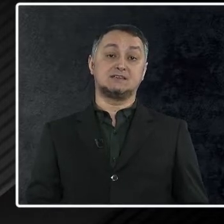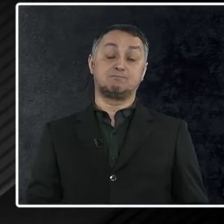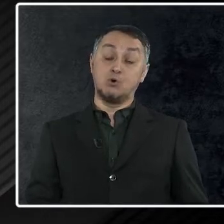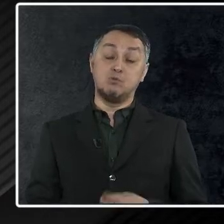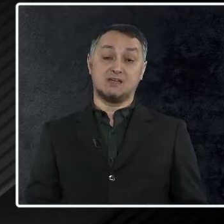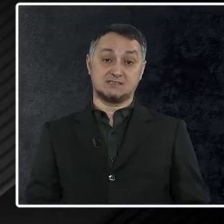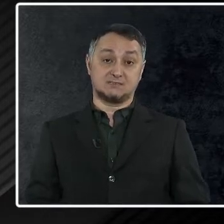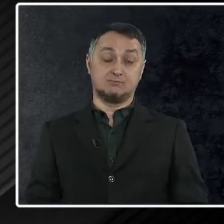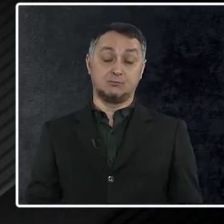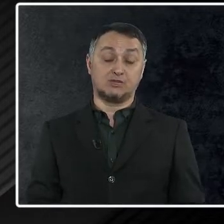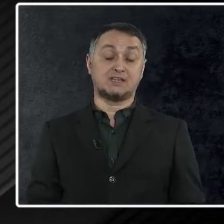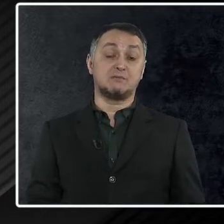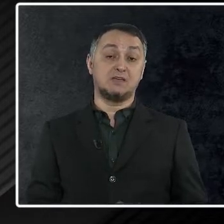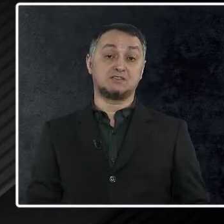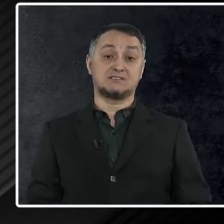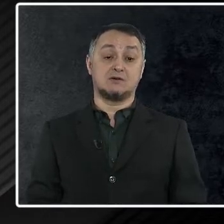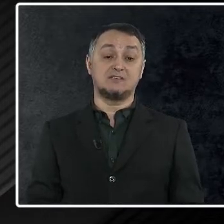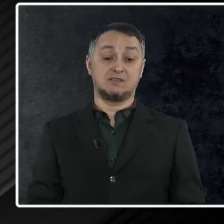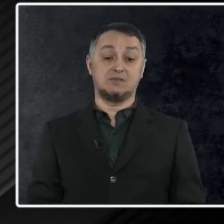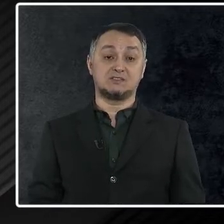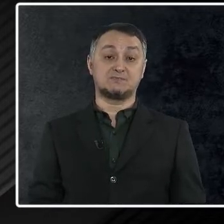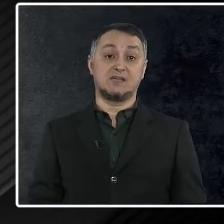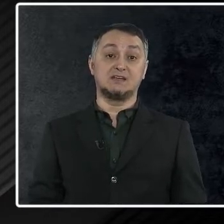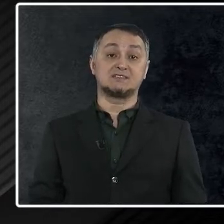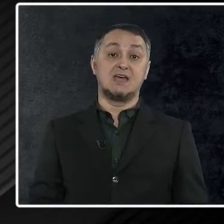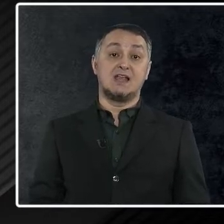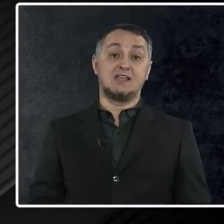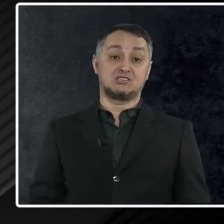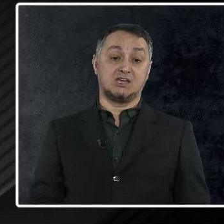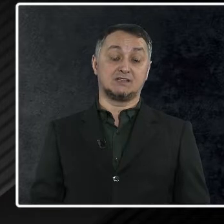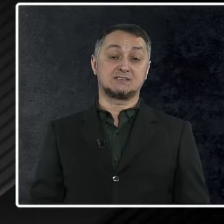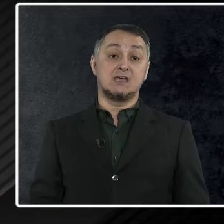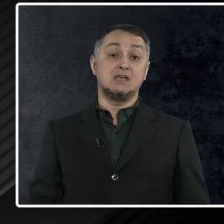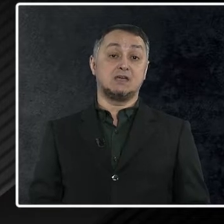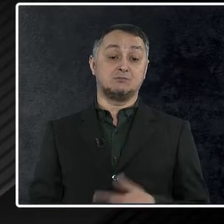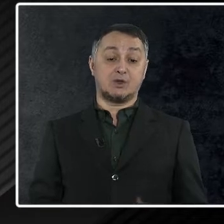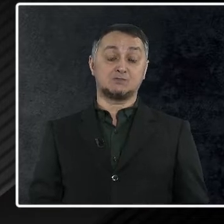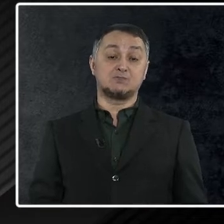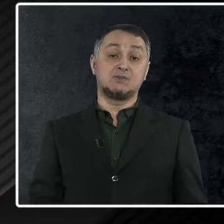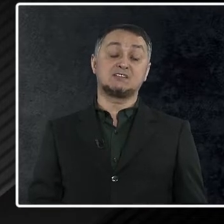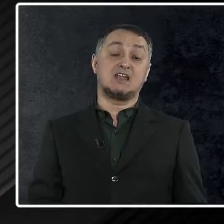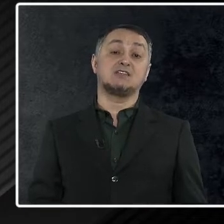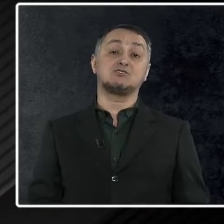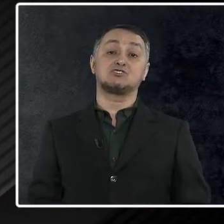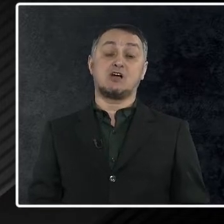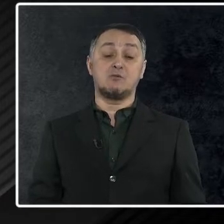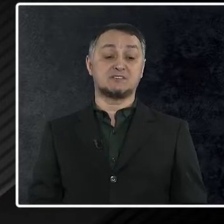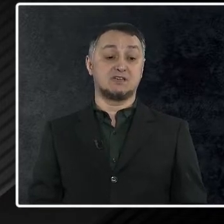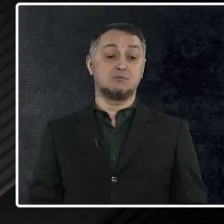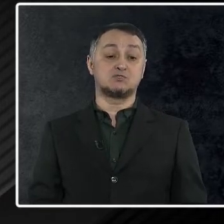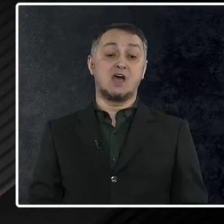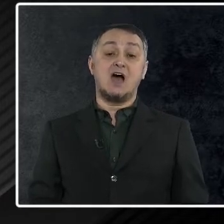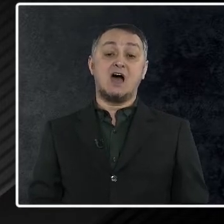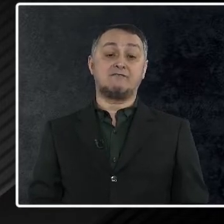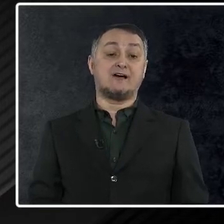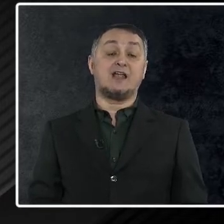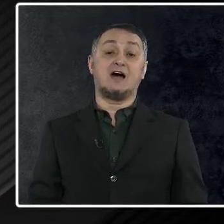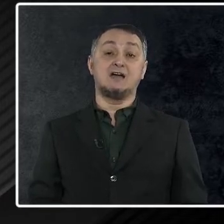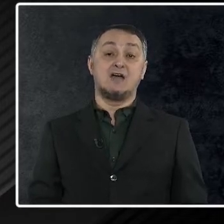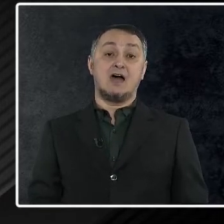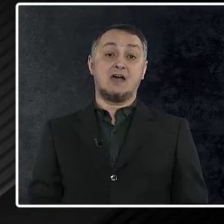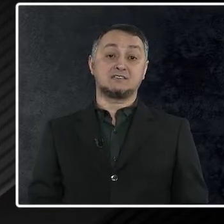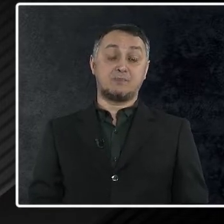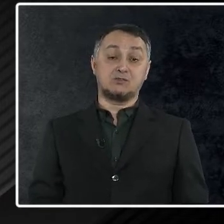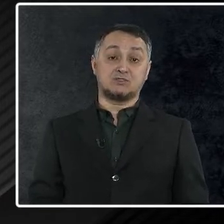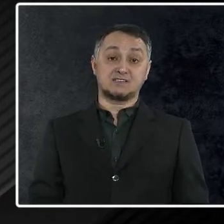receitas públicas, notadamente, que são recebidas pelas legendas. E aí, no próximo slide, nós já começamos a